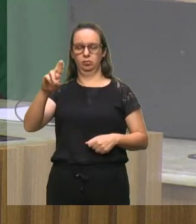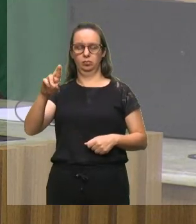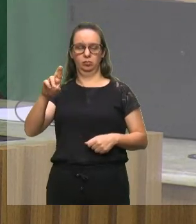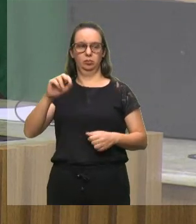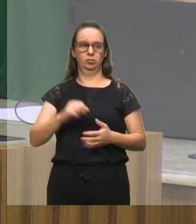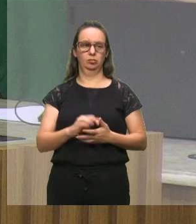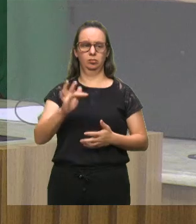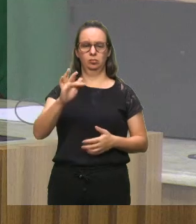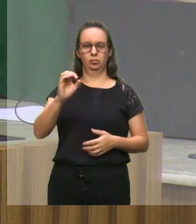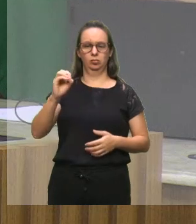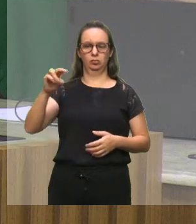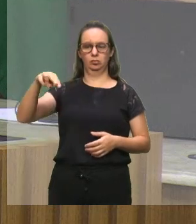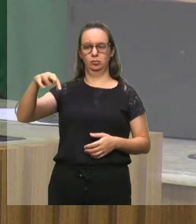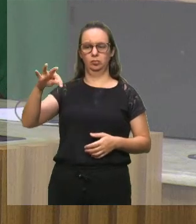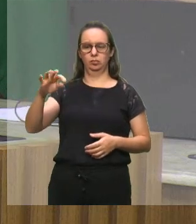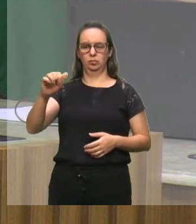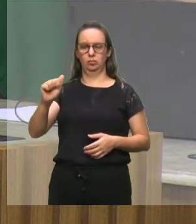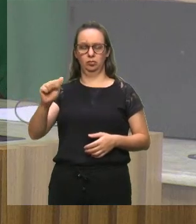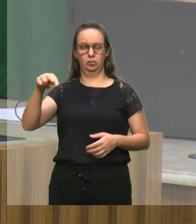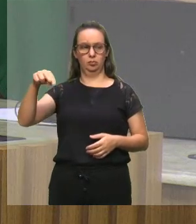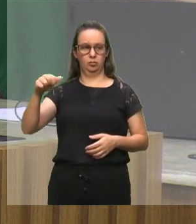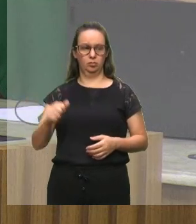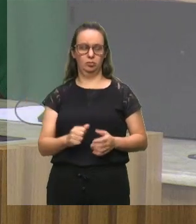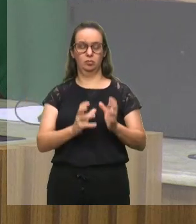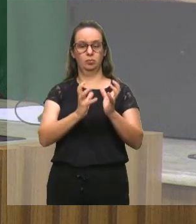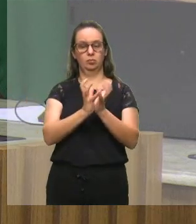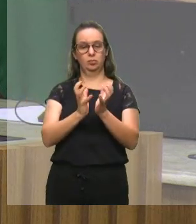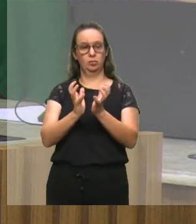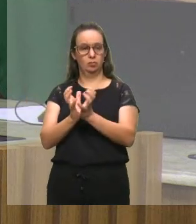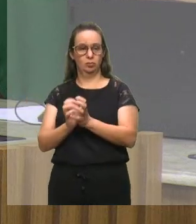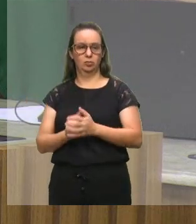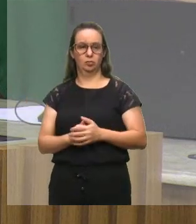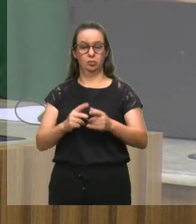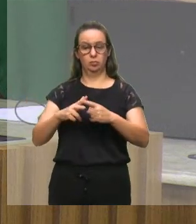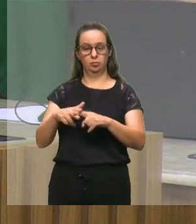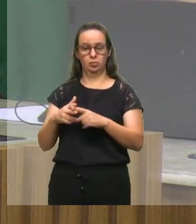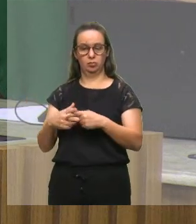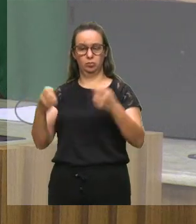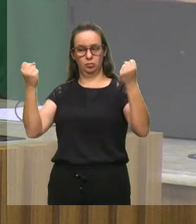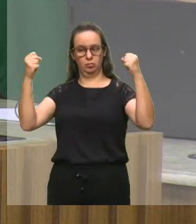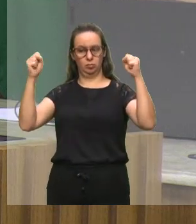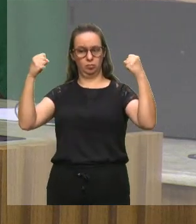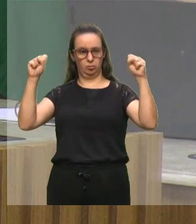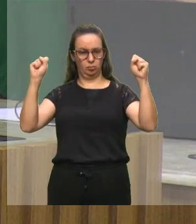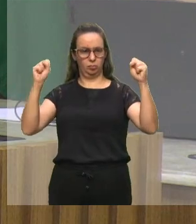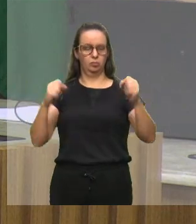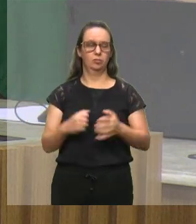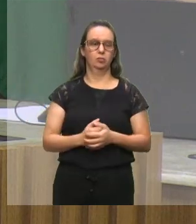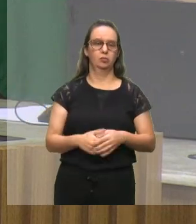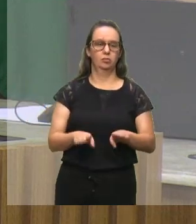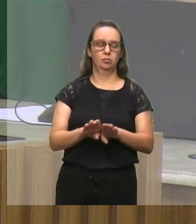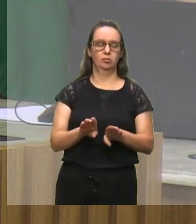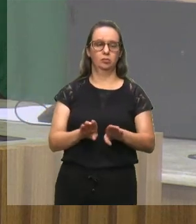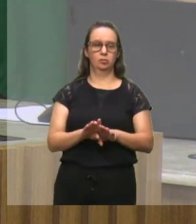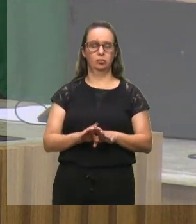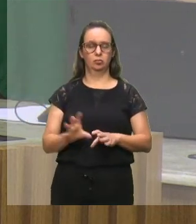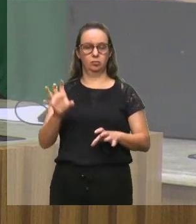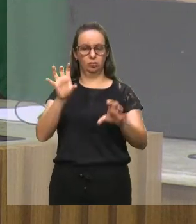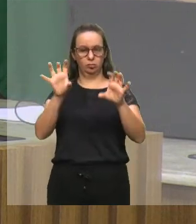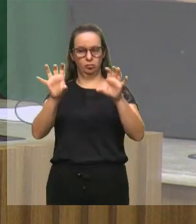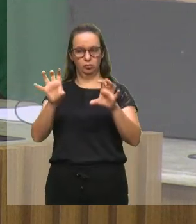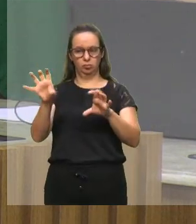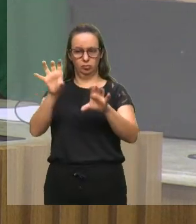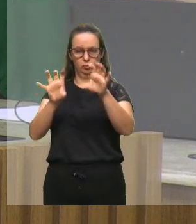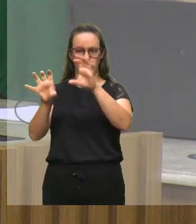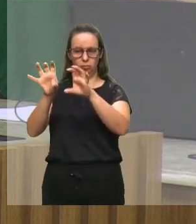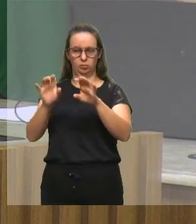e academias ao ar livre e dos parques ecológicos. Também adaptação dos prédios públicos para